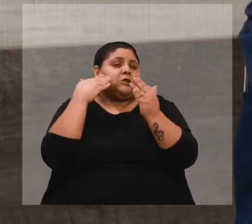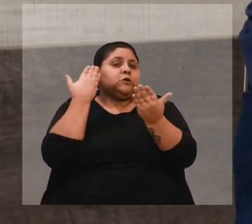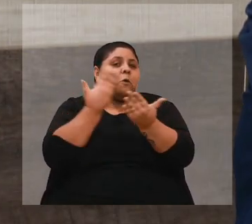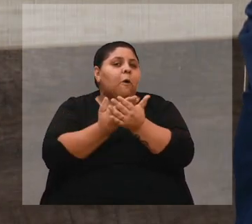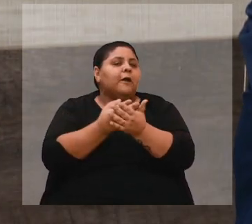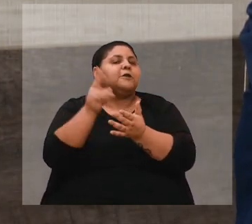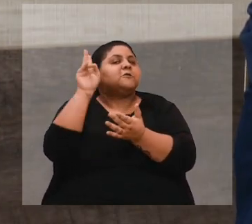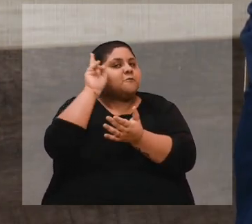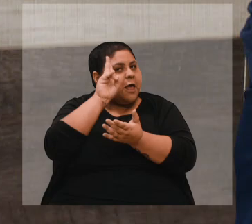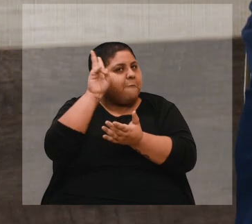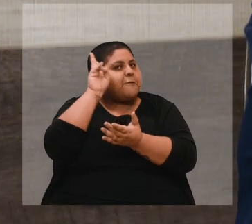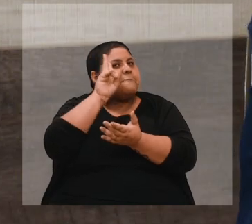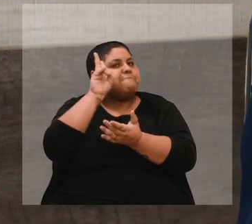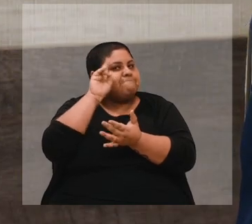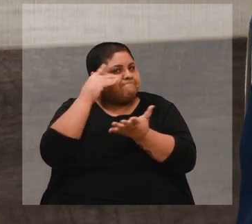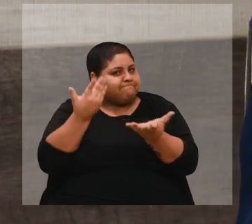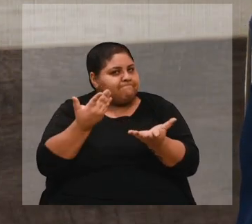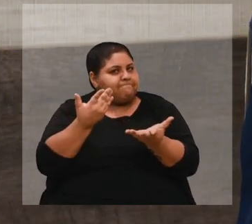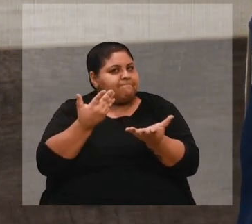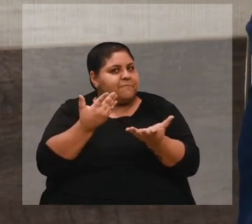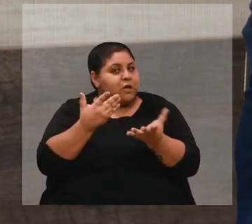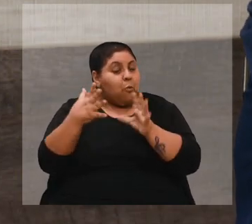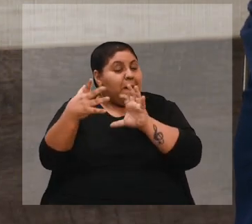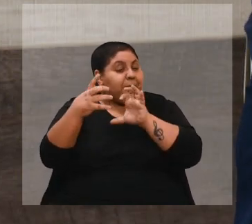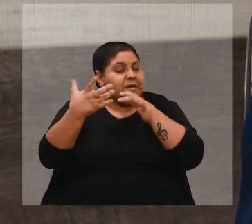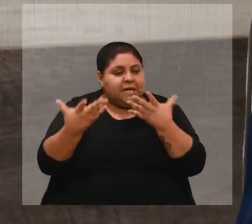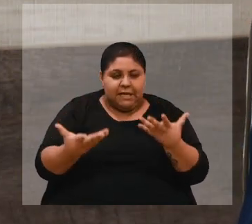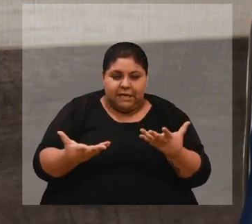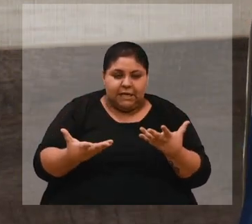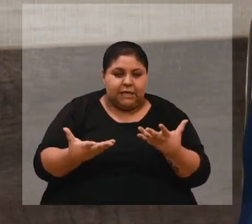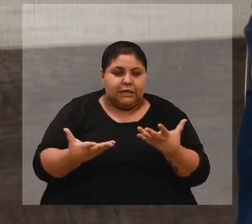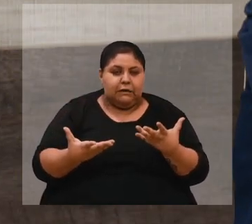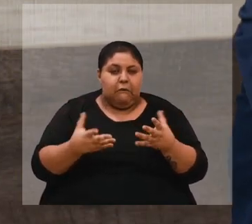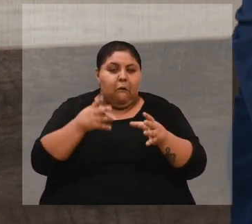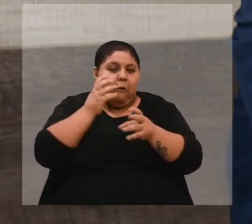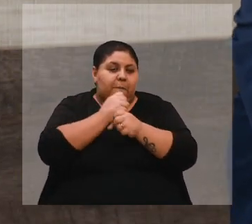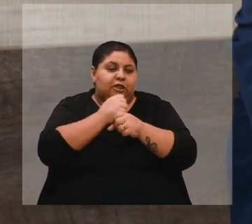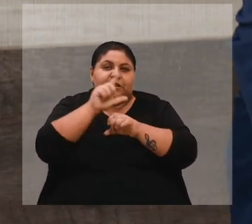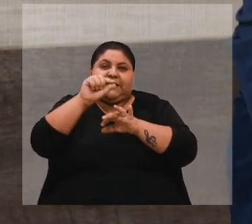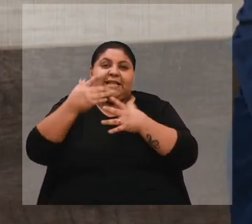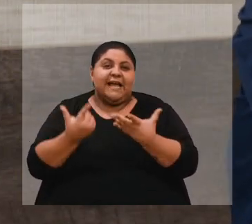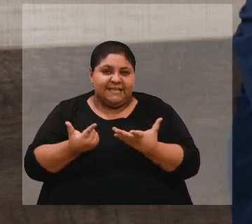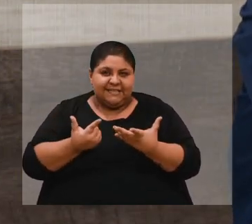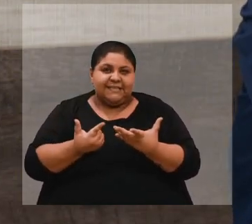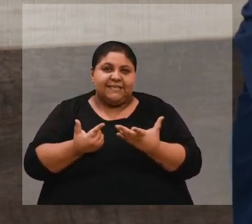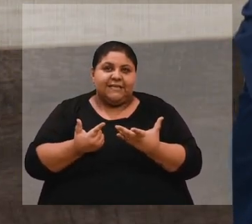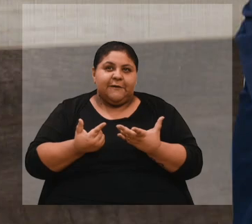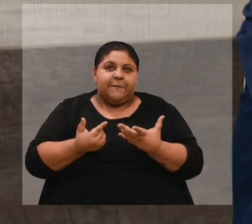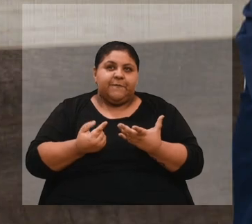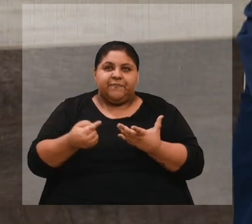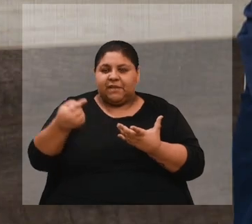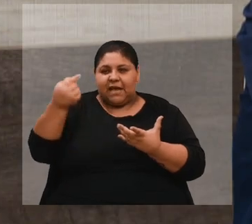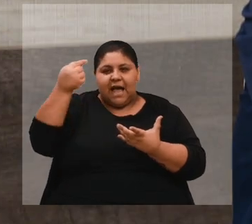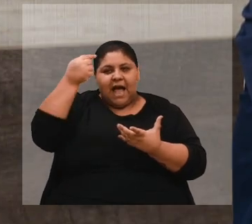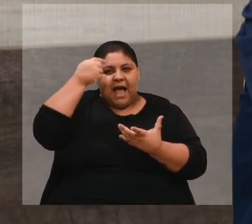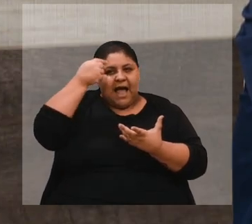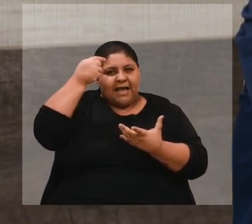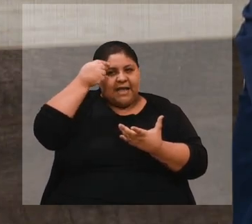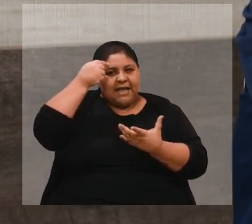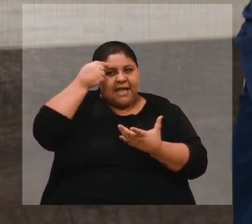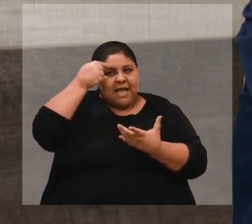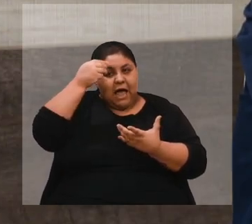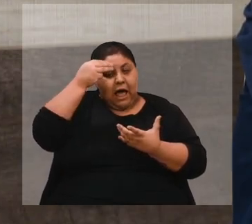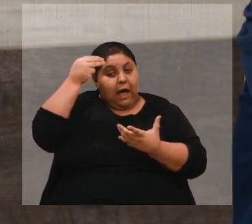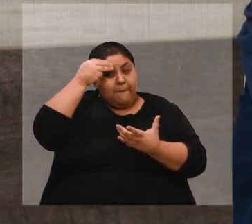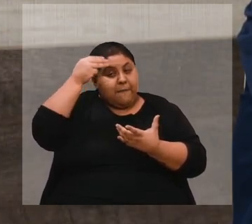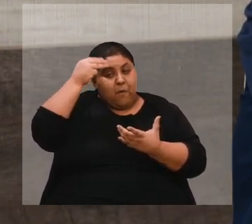tua escola, do colégio, tu vai lembrar. Claro. De quando teve uma briga ou quando tirou uma nota 10. Ali fica a nossa